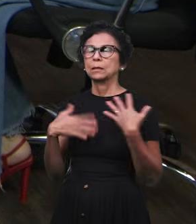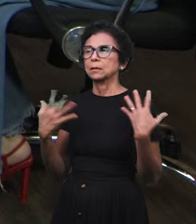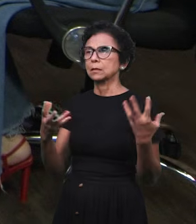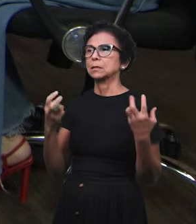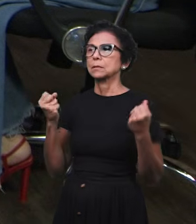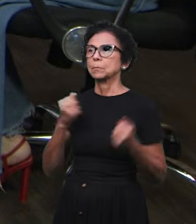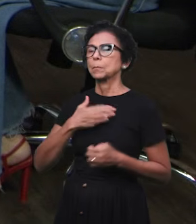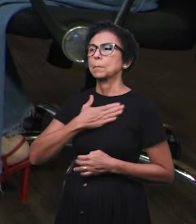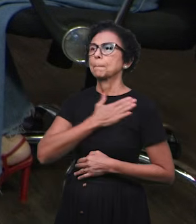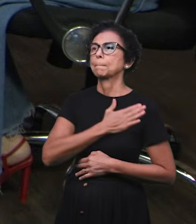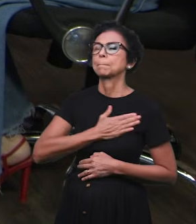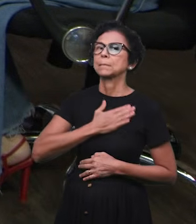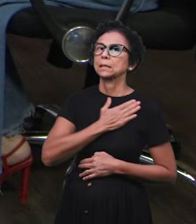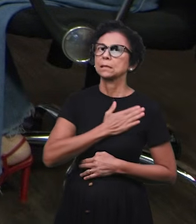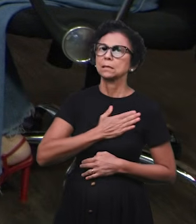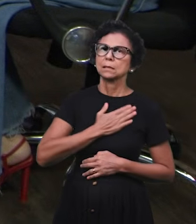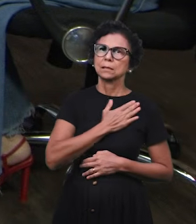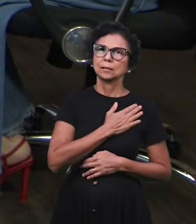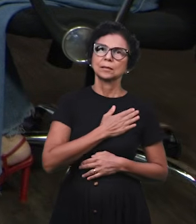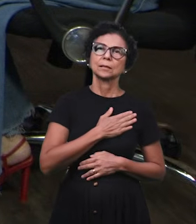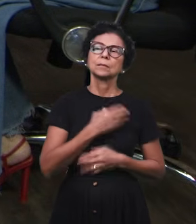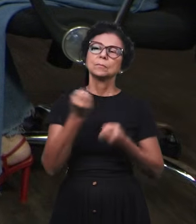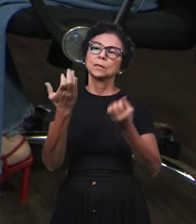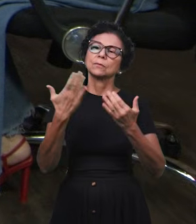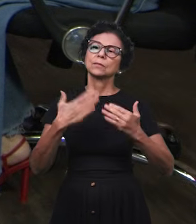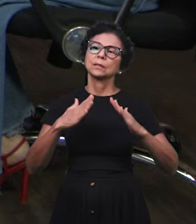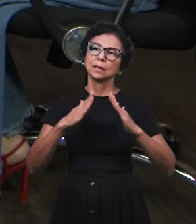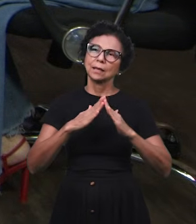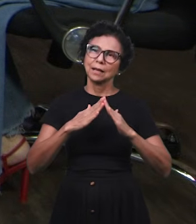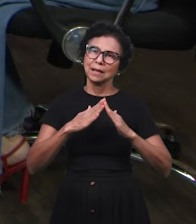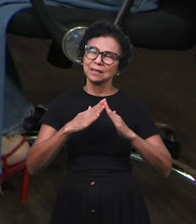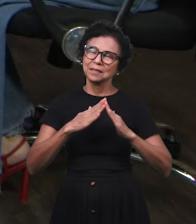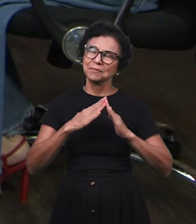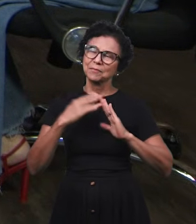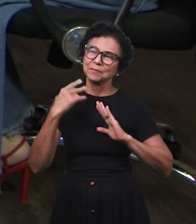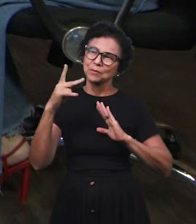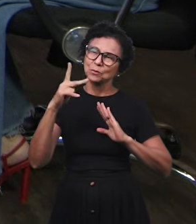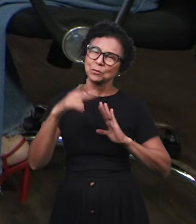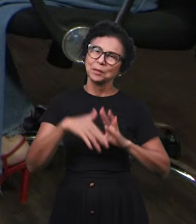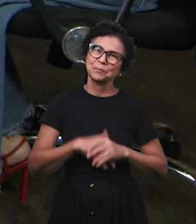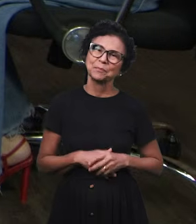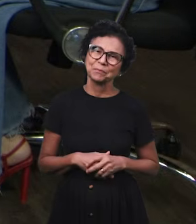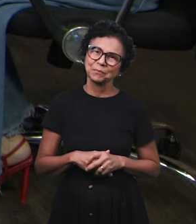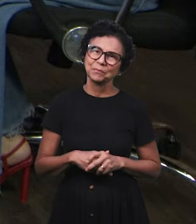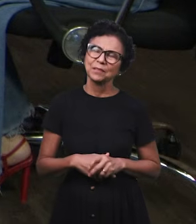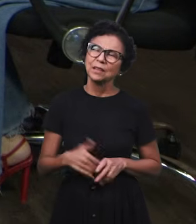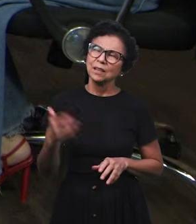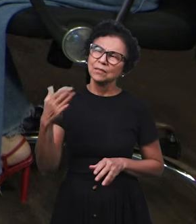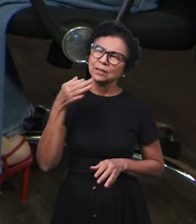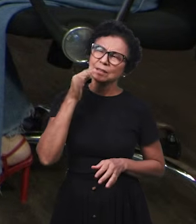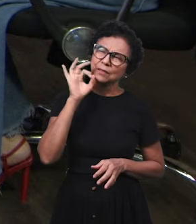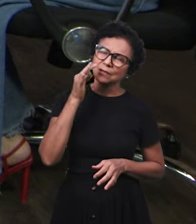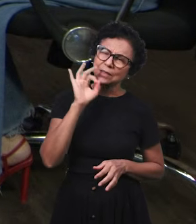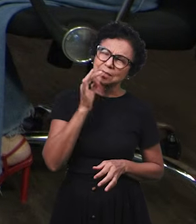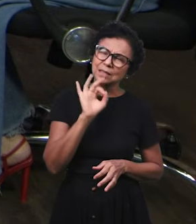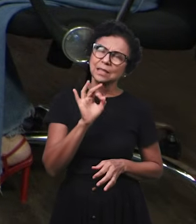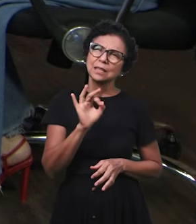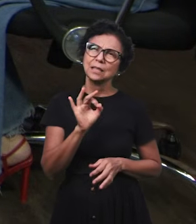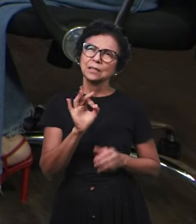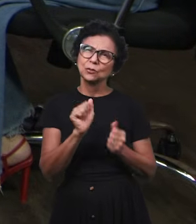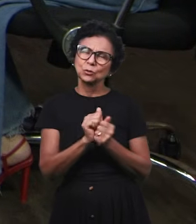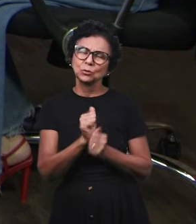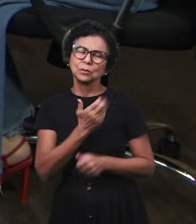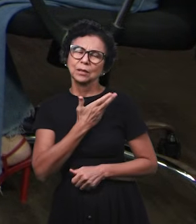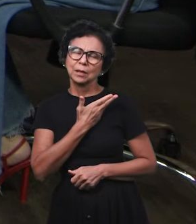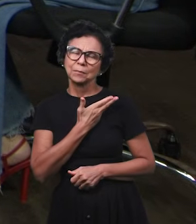prazer imenso. Sempre eu digo, a casa de vocês, voltem mesmo que não seja para gravar o programa, vem tomar um cafezinho aqui, traz os amigos,